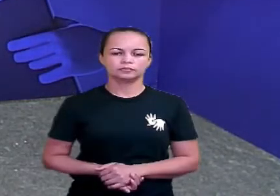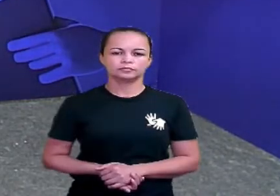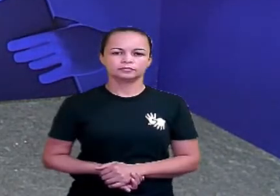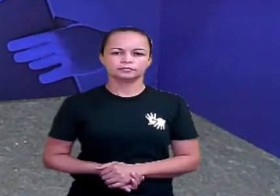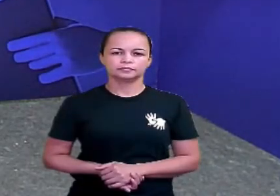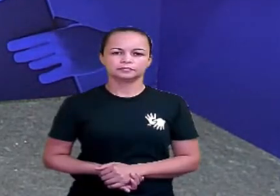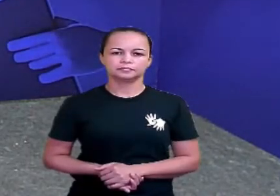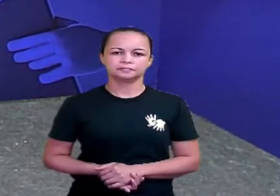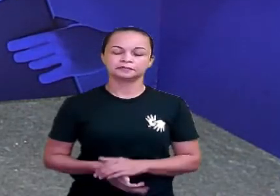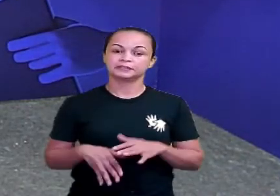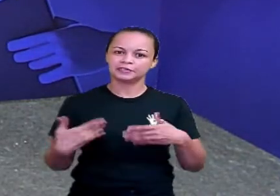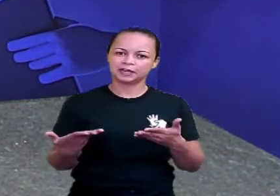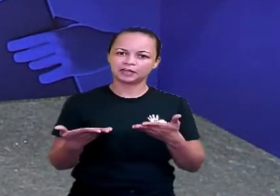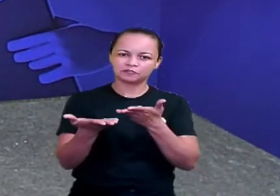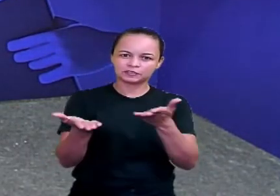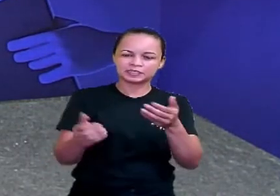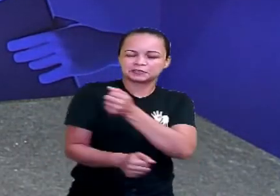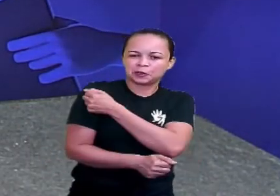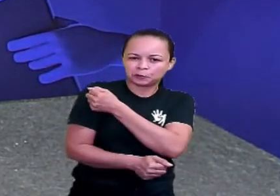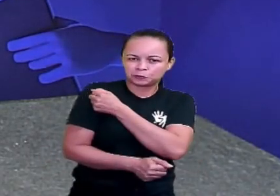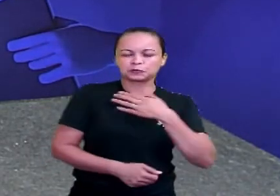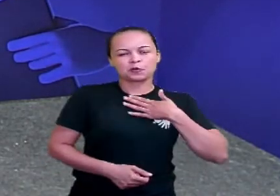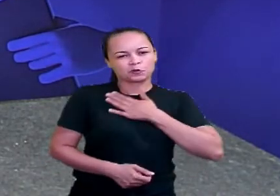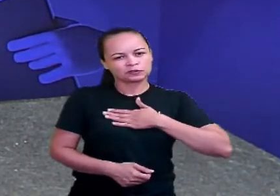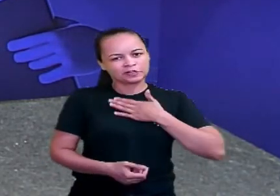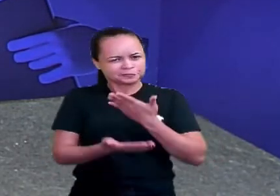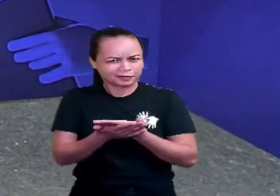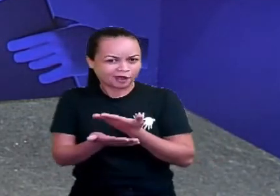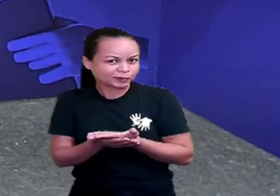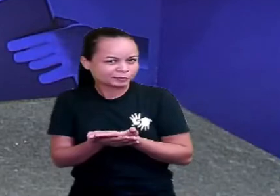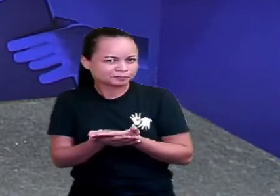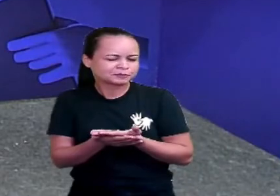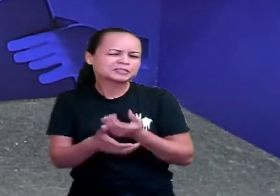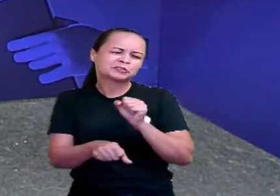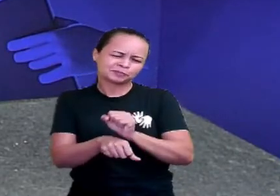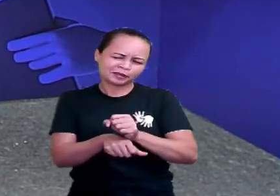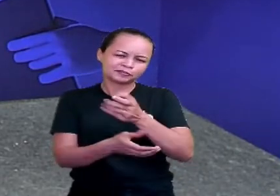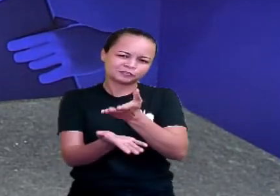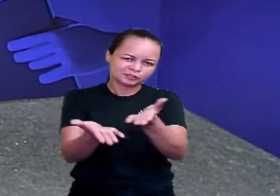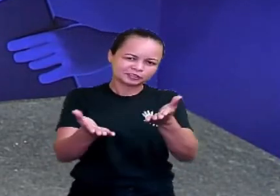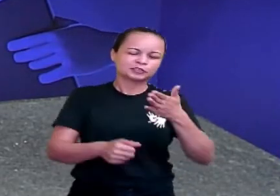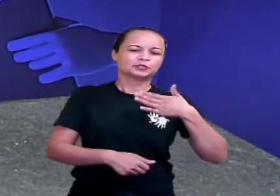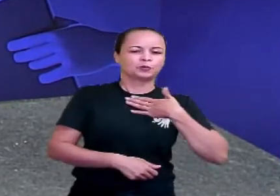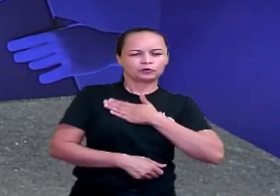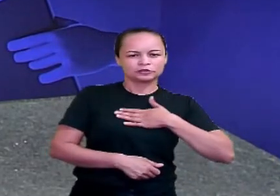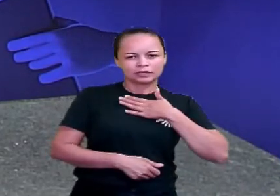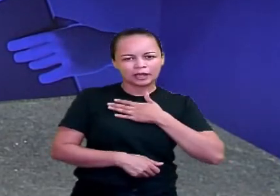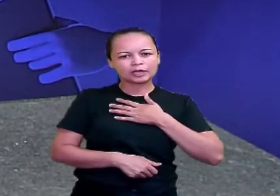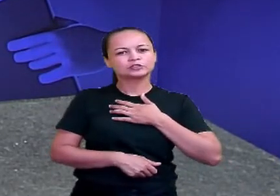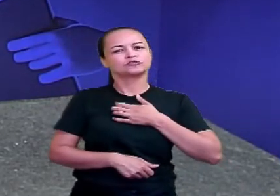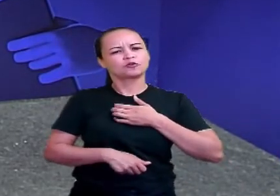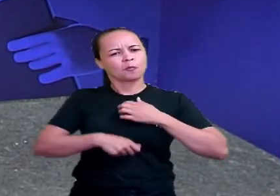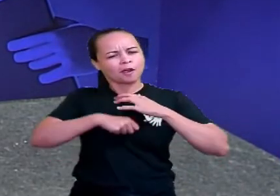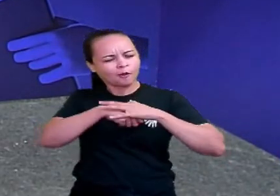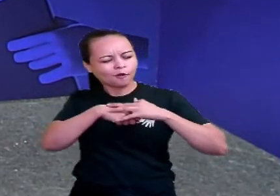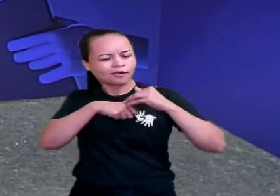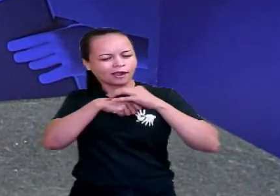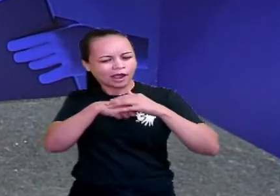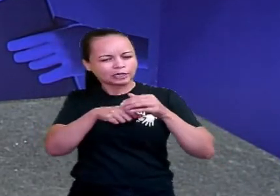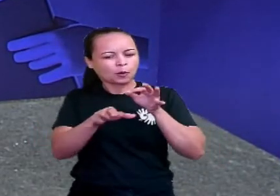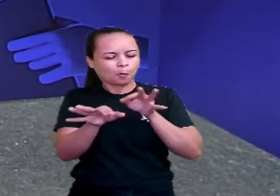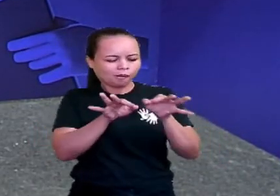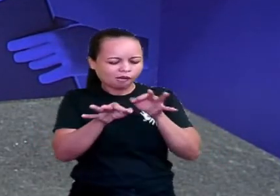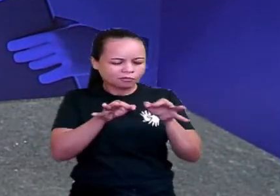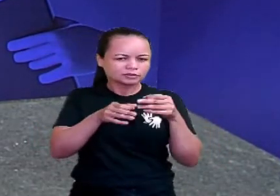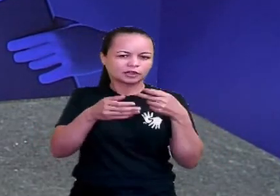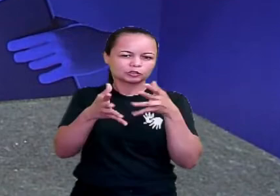E aí, pessoal, gostaram da aula? Espero que vocês tenham gostado. Eu produzi com o maior carinho para vocês. A próxima aula